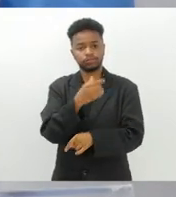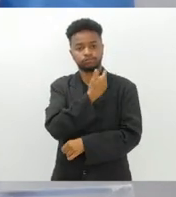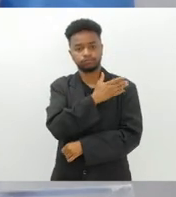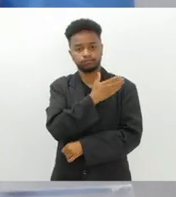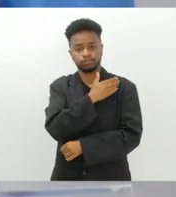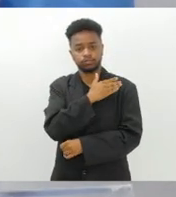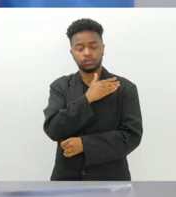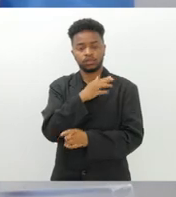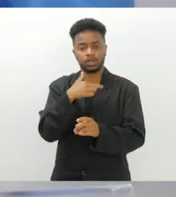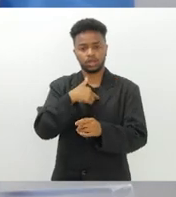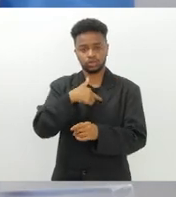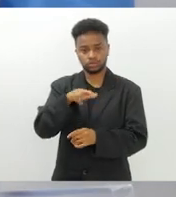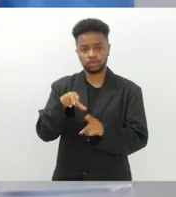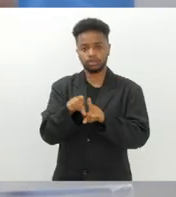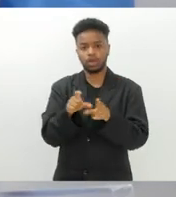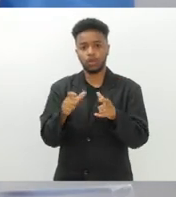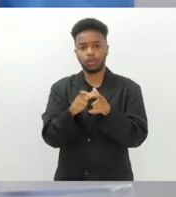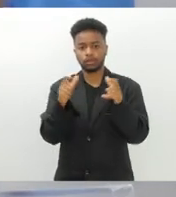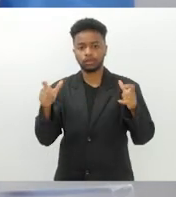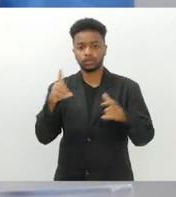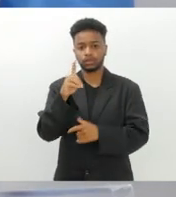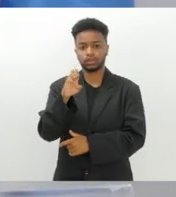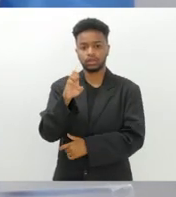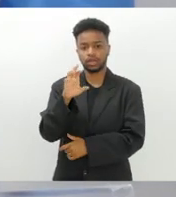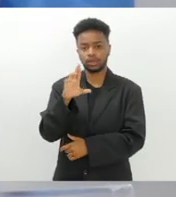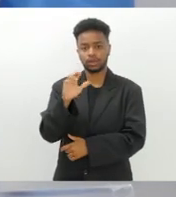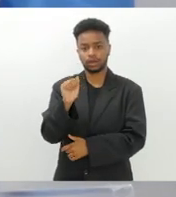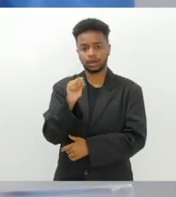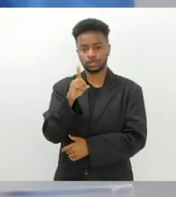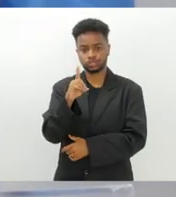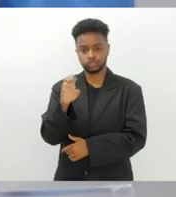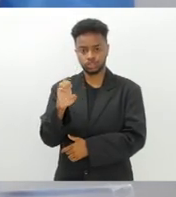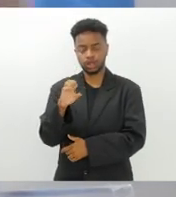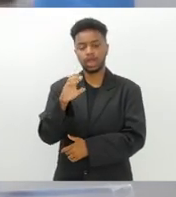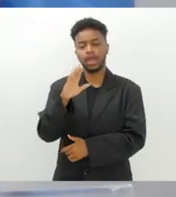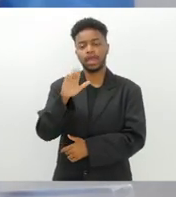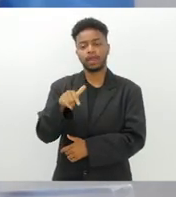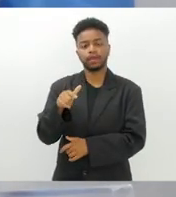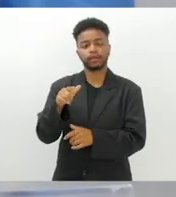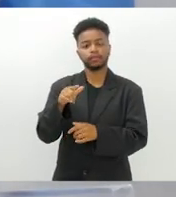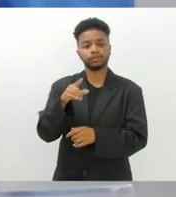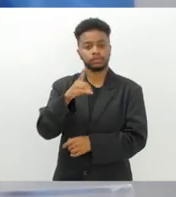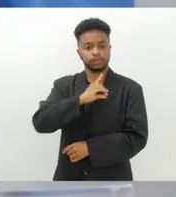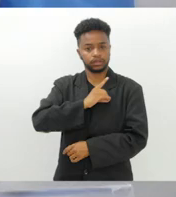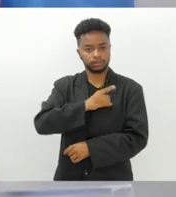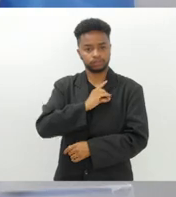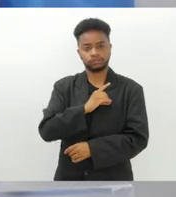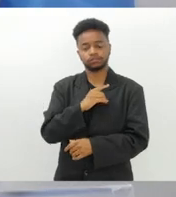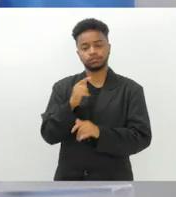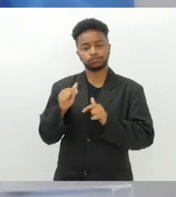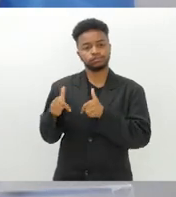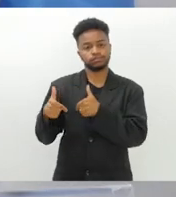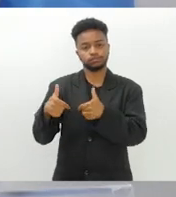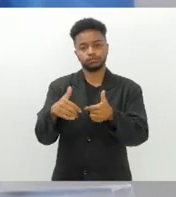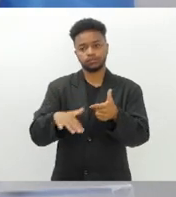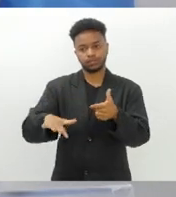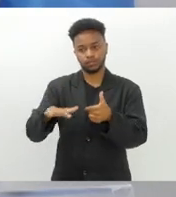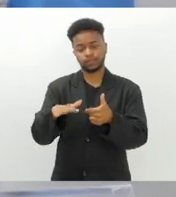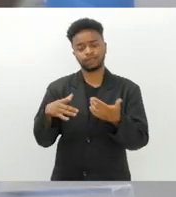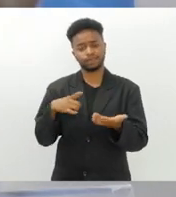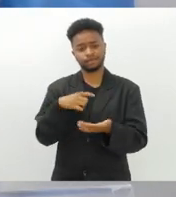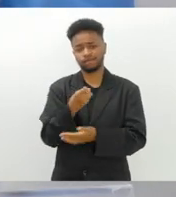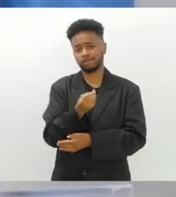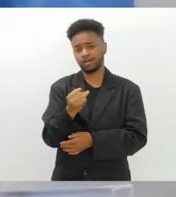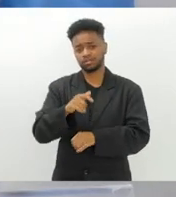a DECRADE, que é a delegacia que cuida exatamente disso. Quantas vezes a Lohama e o Daniel, eu acho que